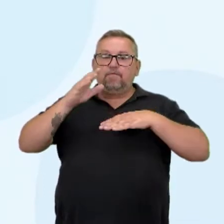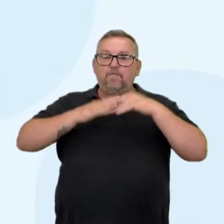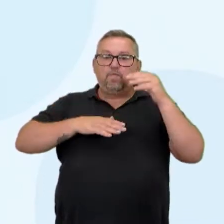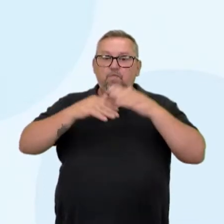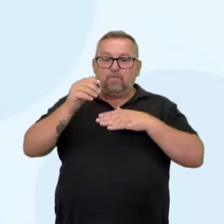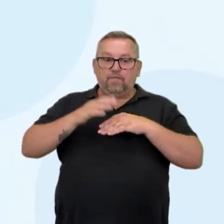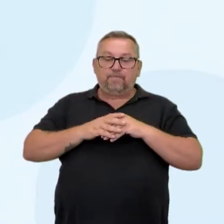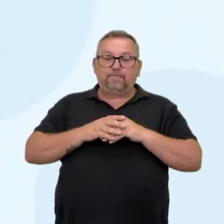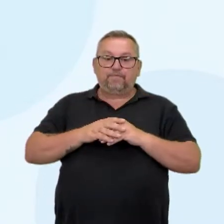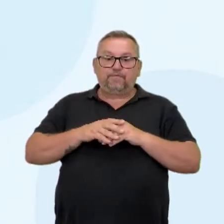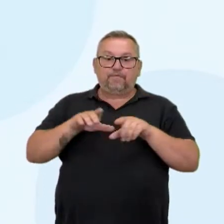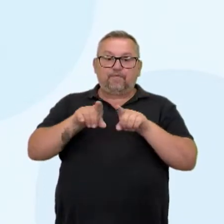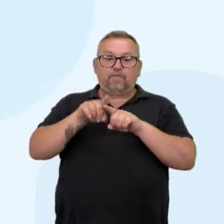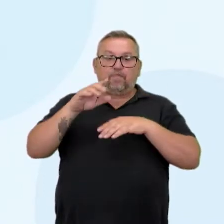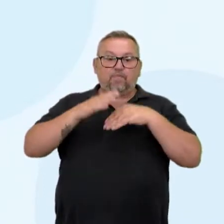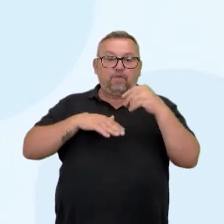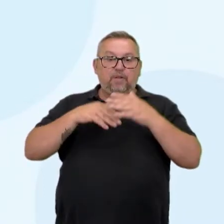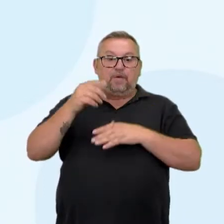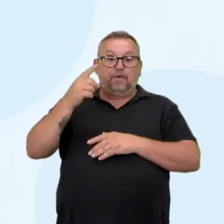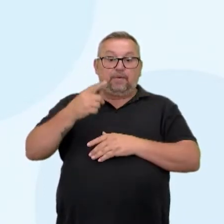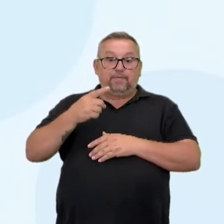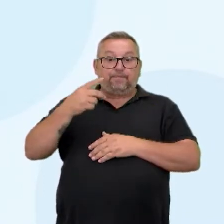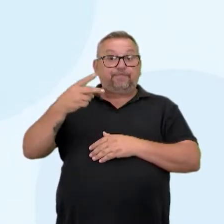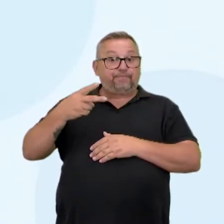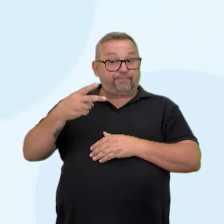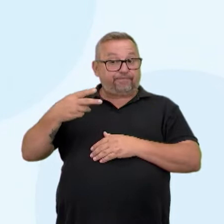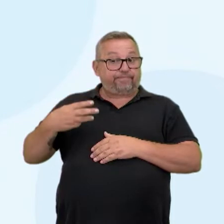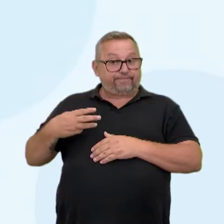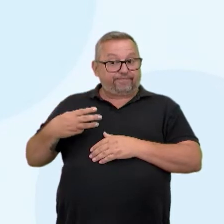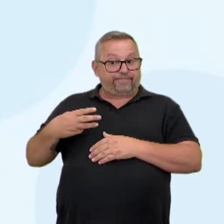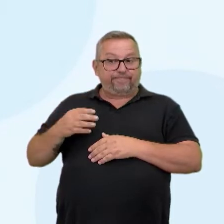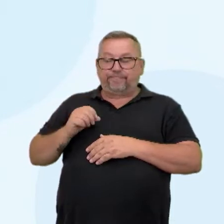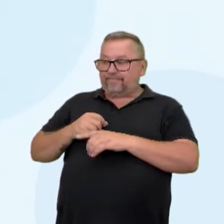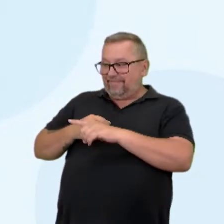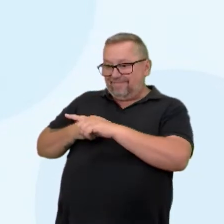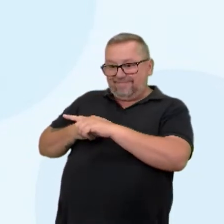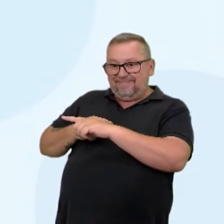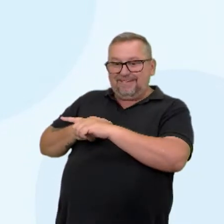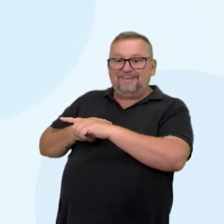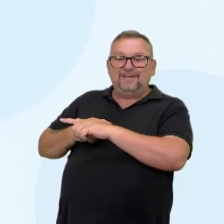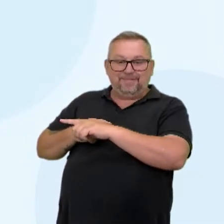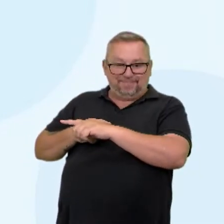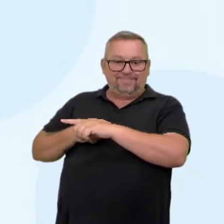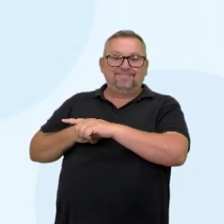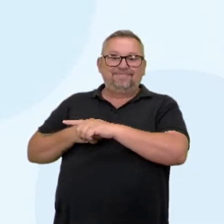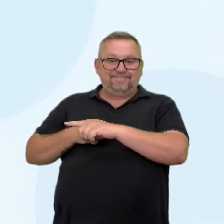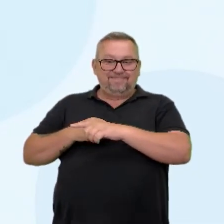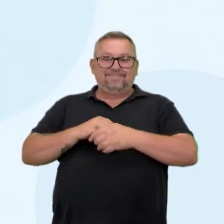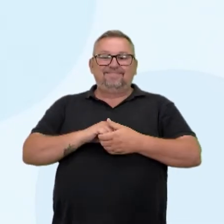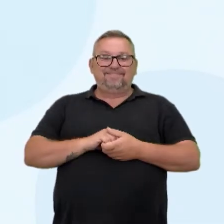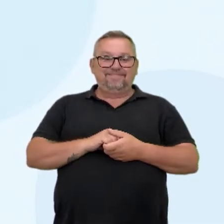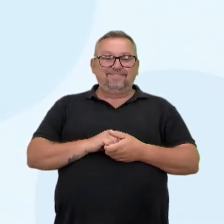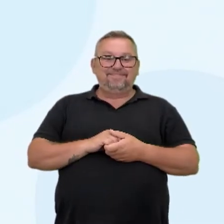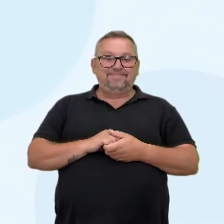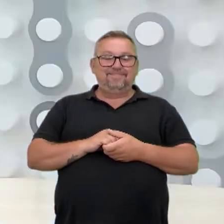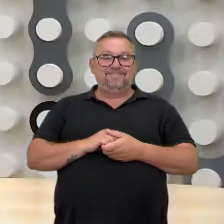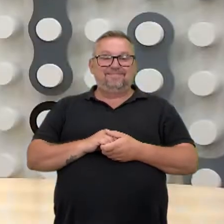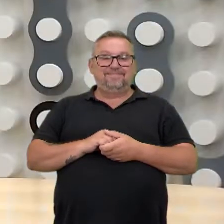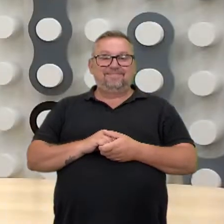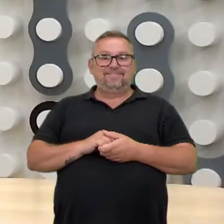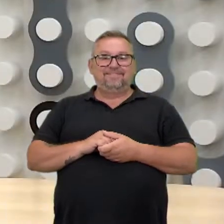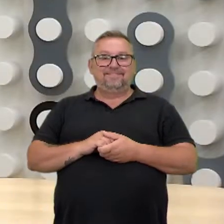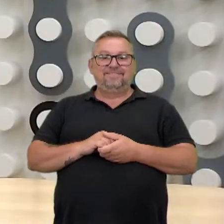eixos estruturantes, habilidades 1, 2 e 3, tá certo? E aí depois vocês pesquisam aí para identificar